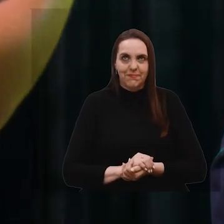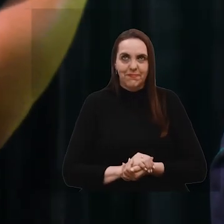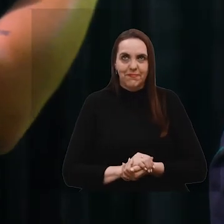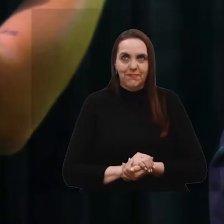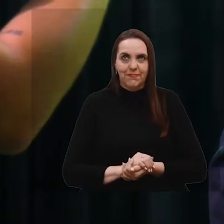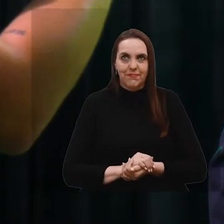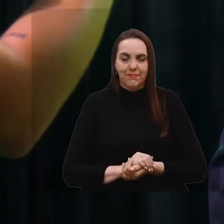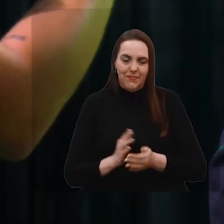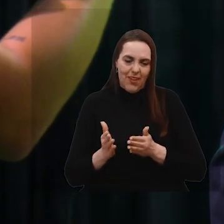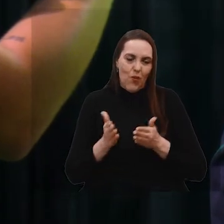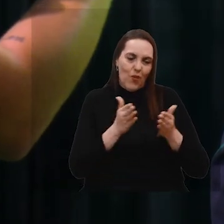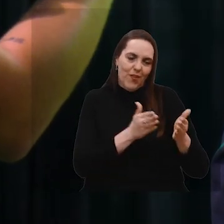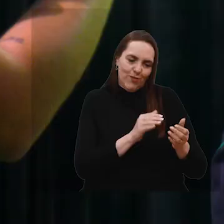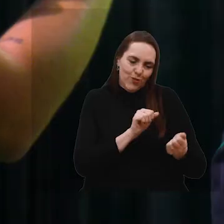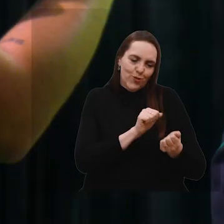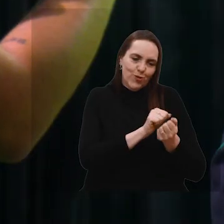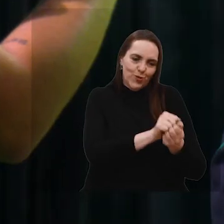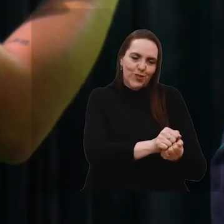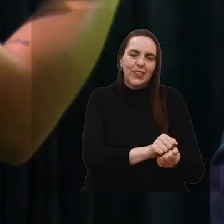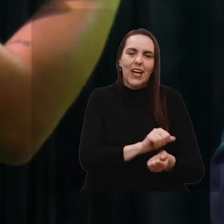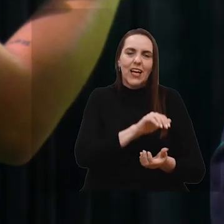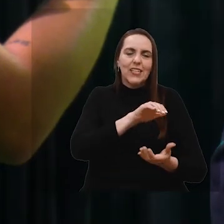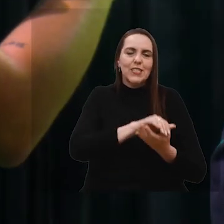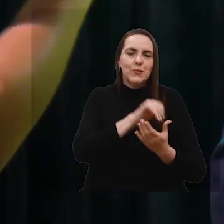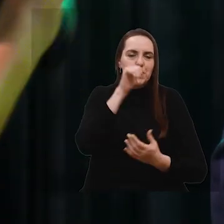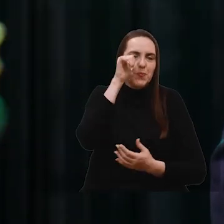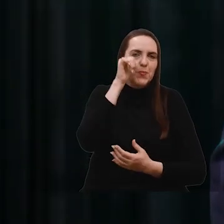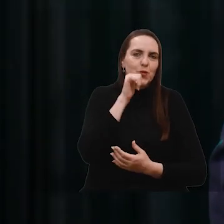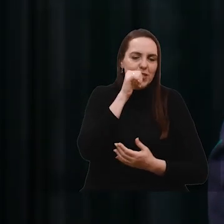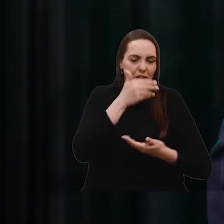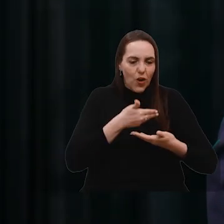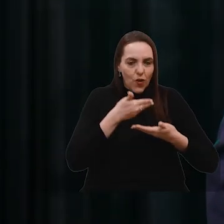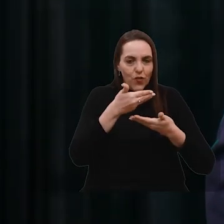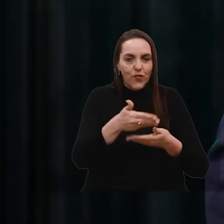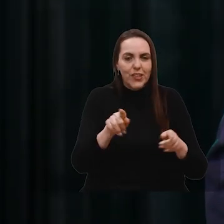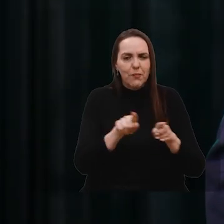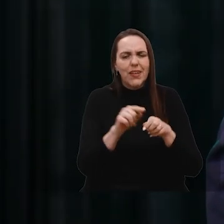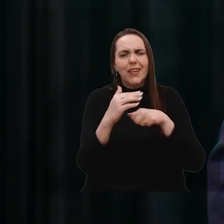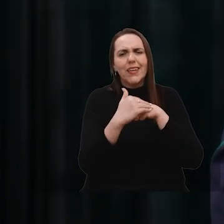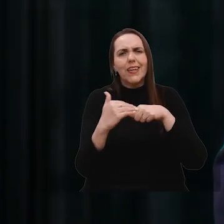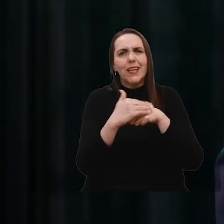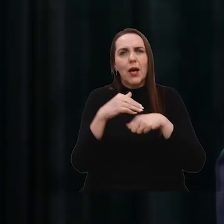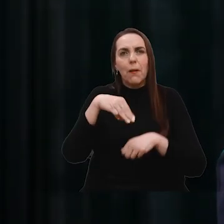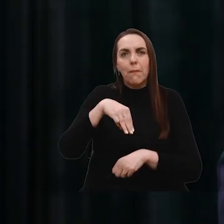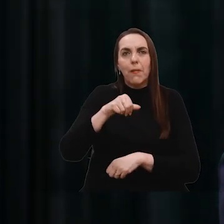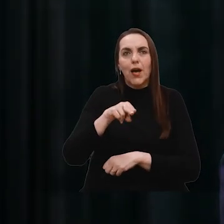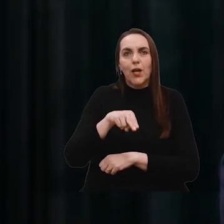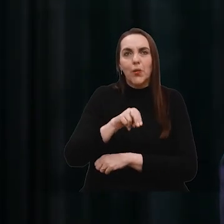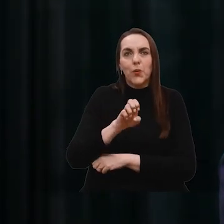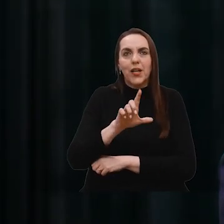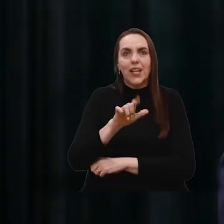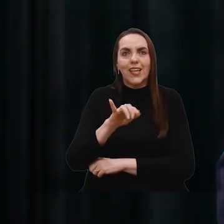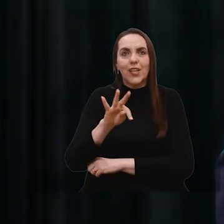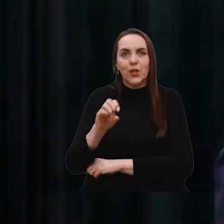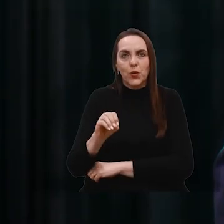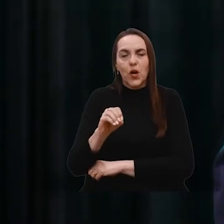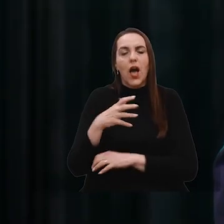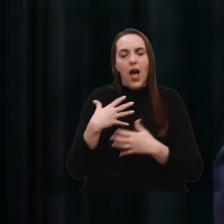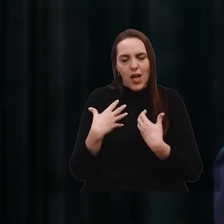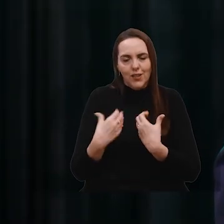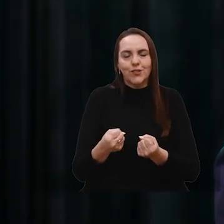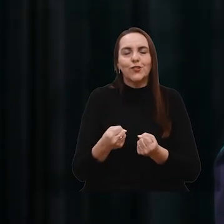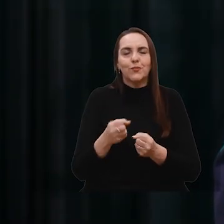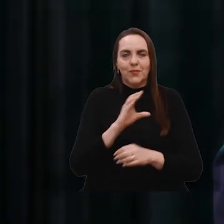minha família. Ao lado da minha esposa, e a convite do querido Manuelito